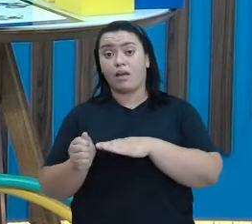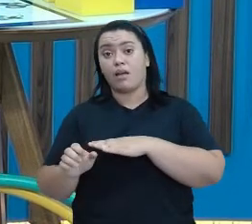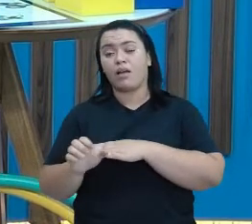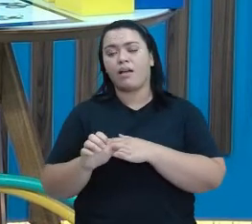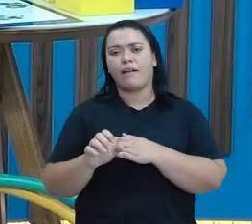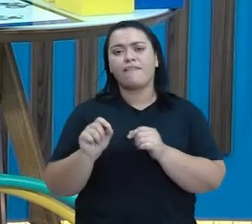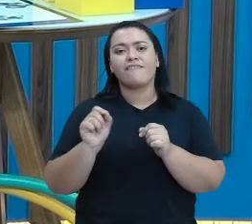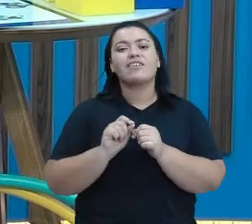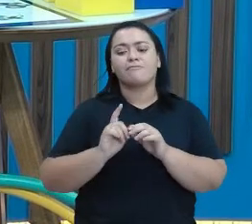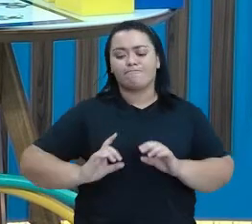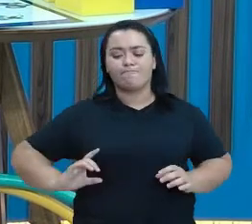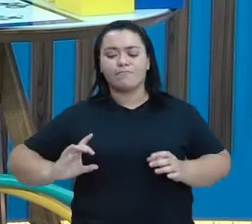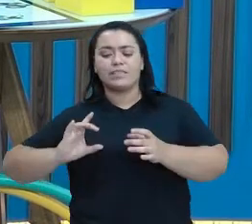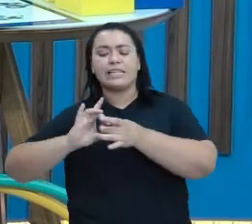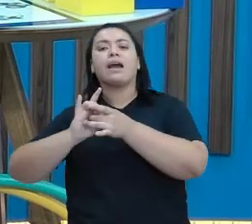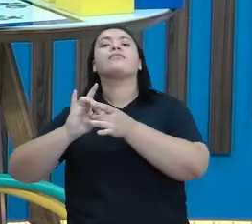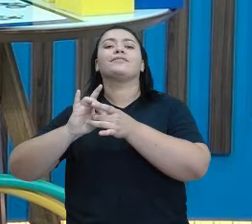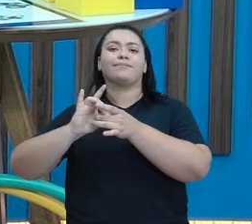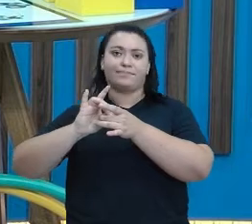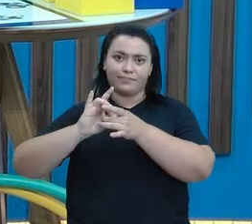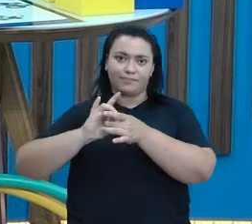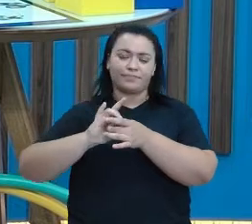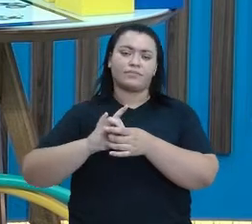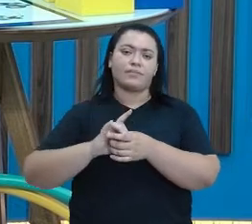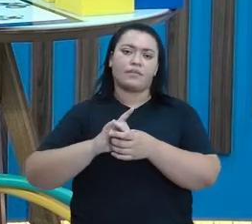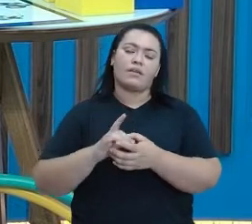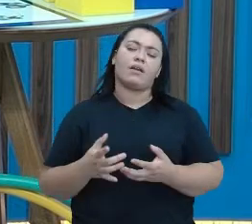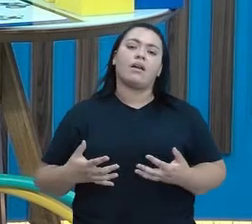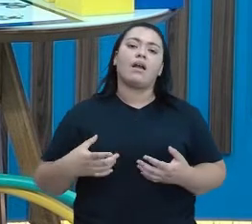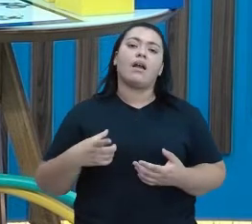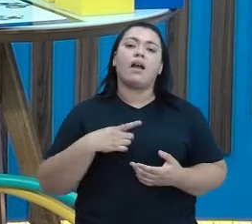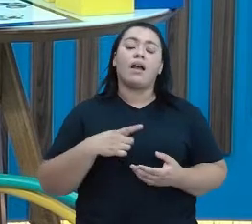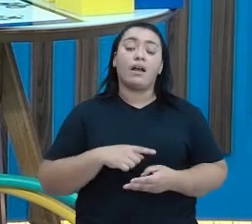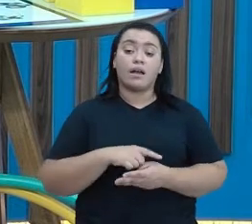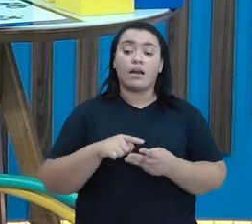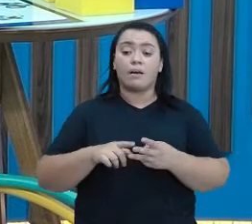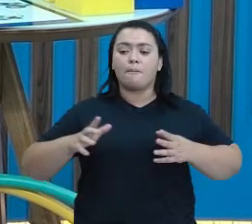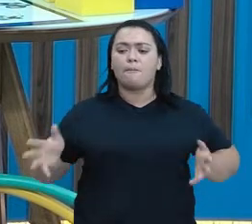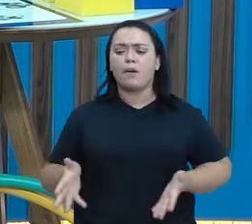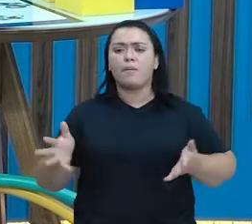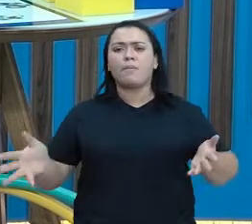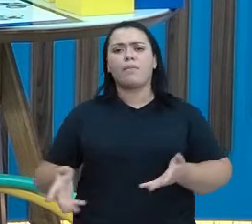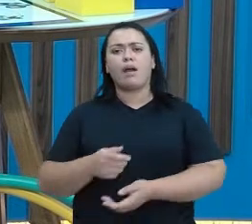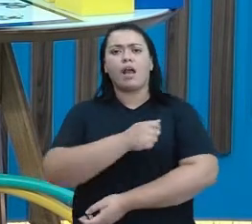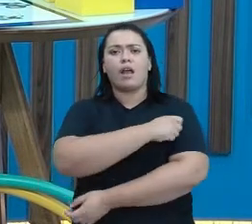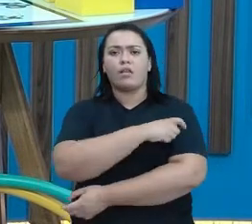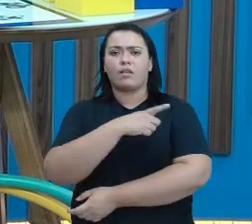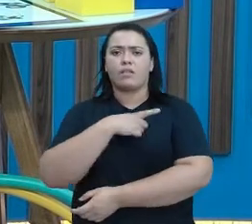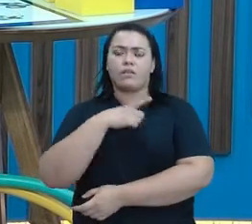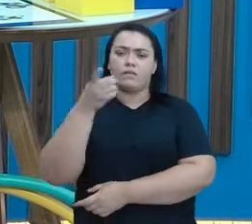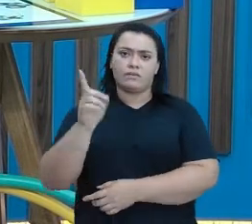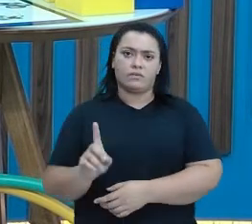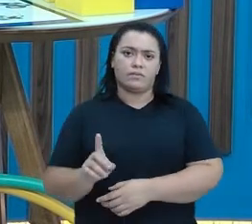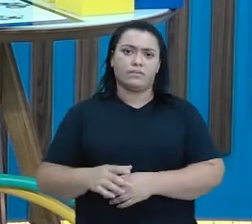esses elos, formar essas uniões em prol do estudante com deficiência.